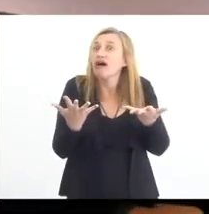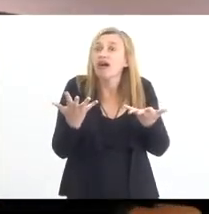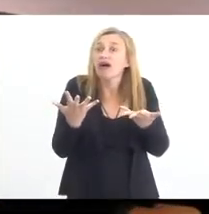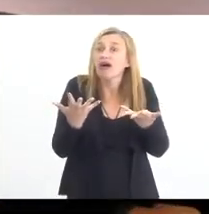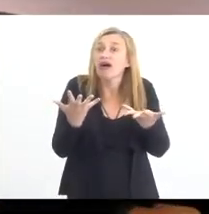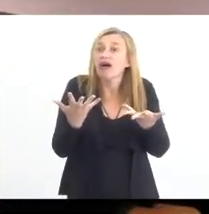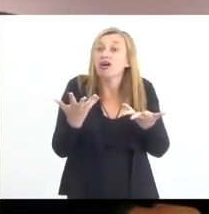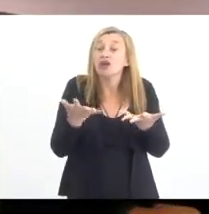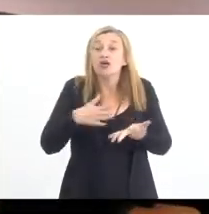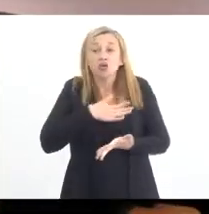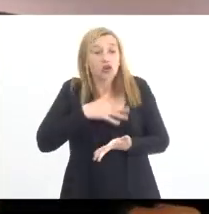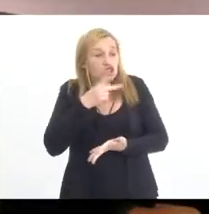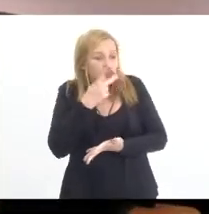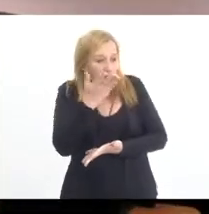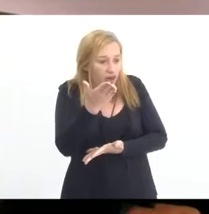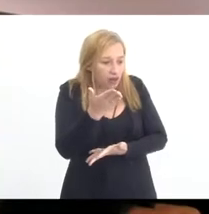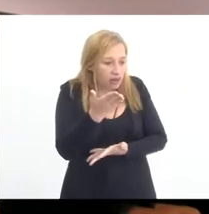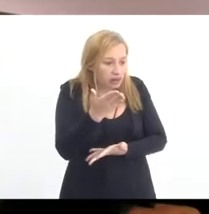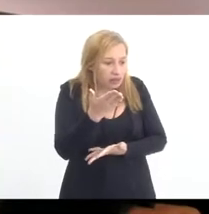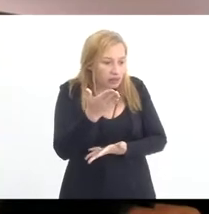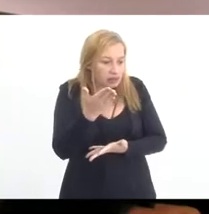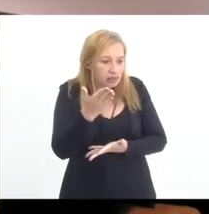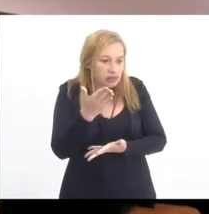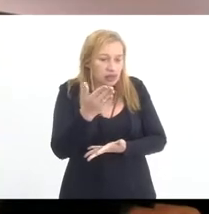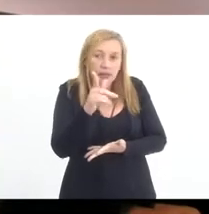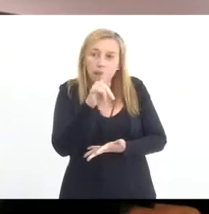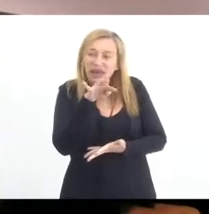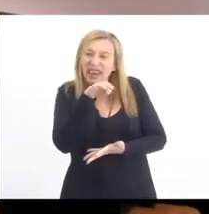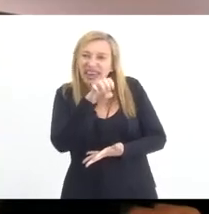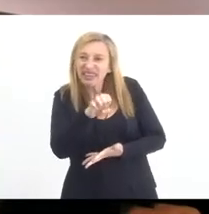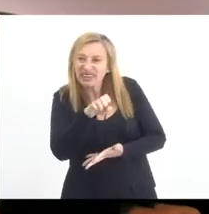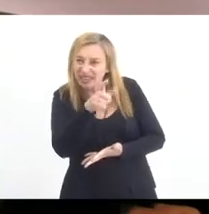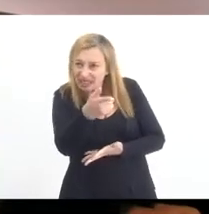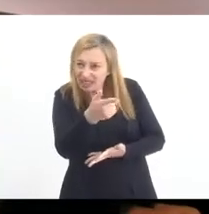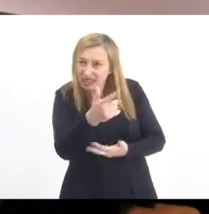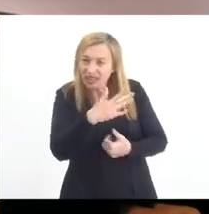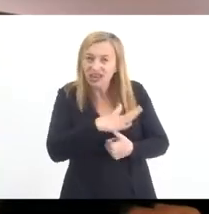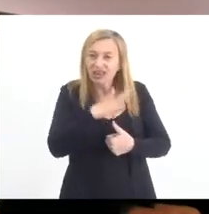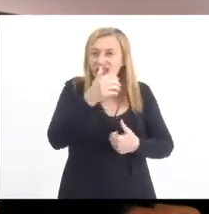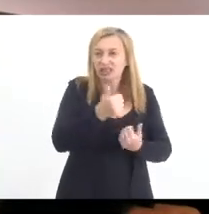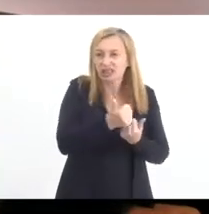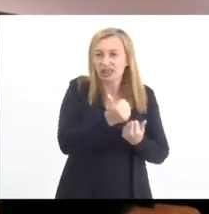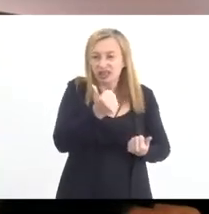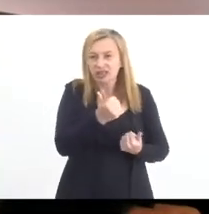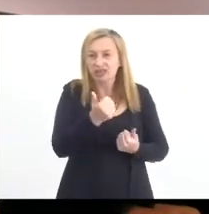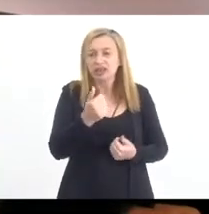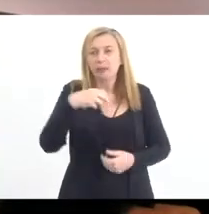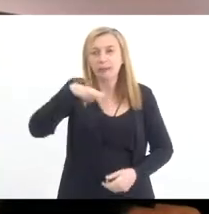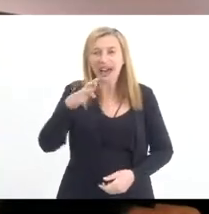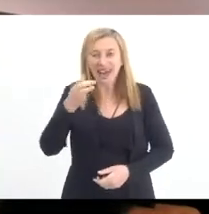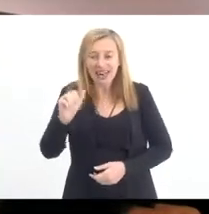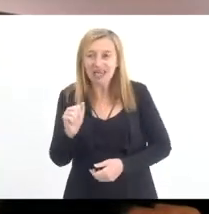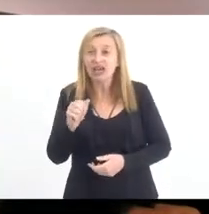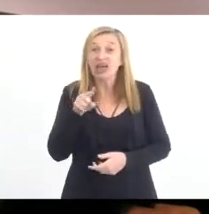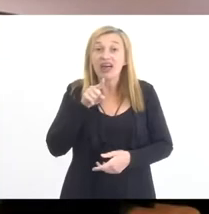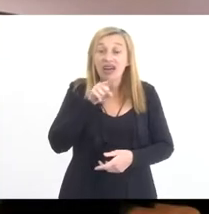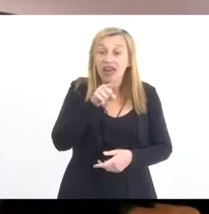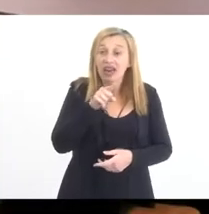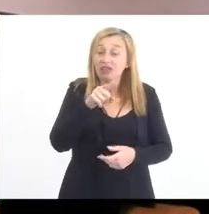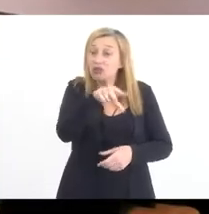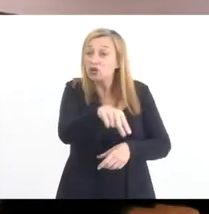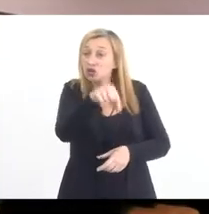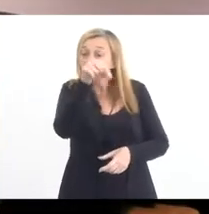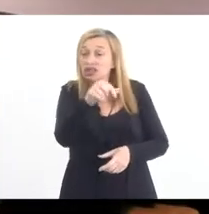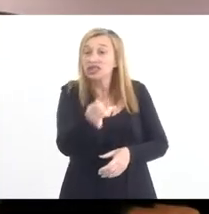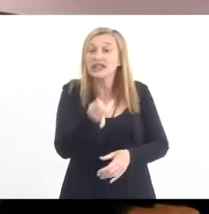a que eu gosto de chamar magnífica perene, né, antiga reitora aqui, Maria Cristina, ela foi eleita,